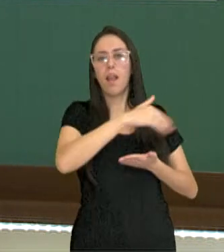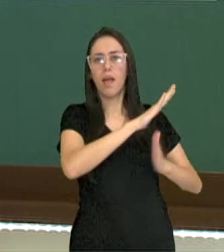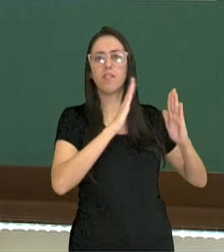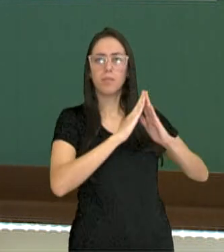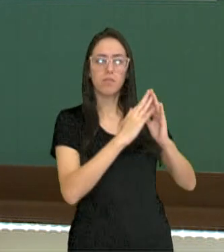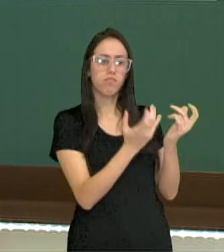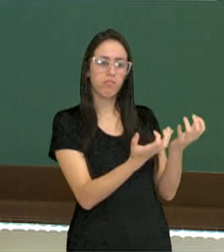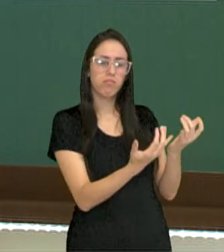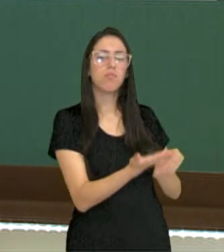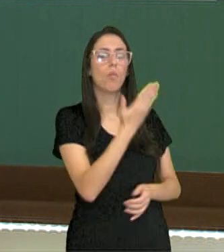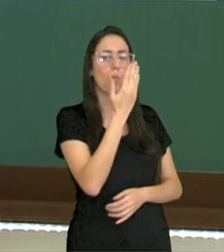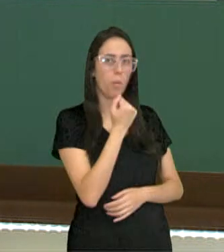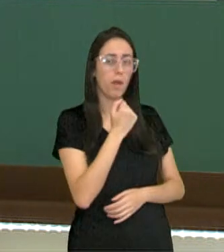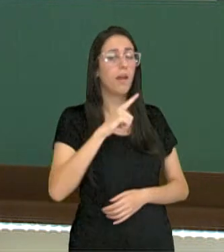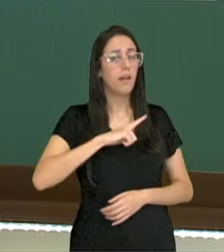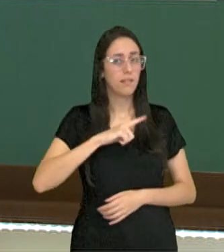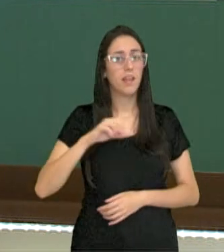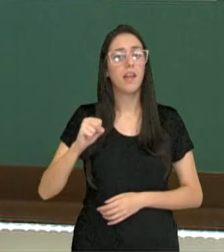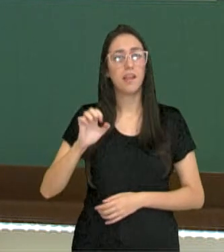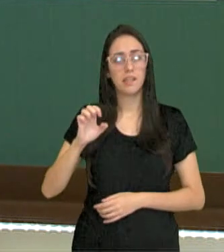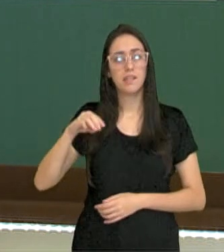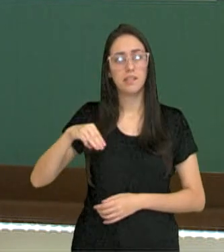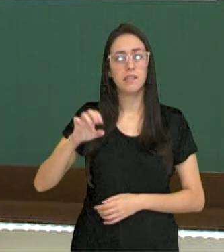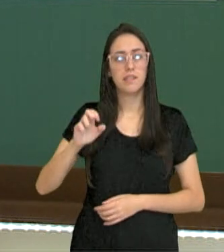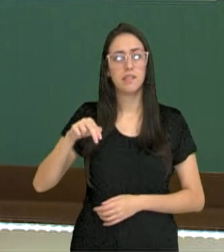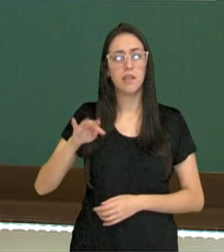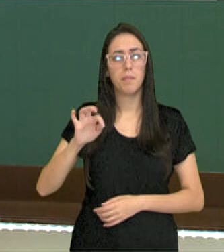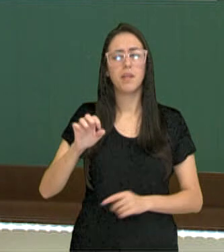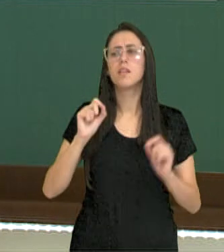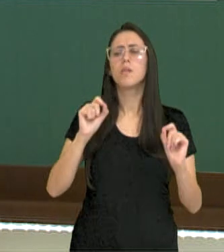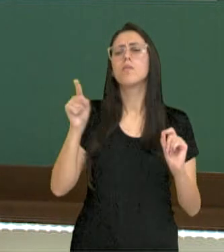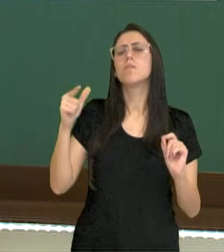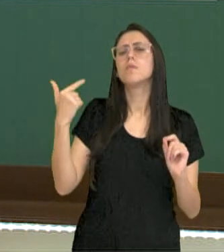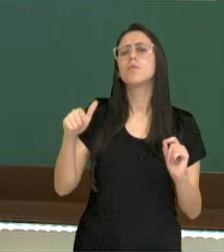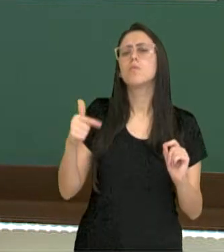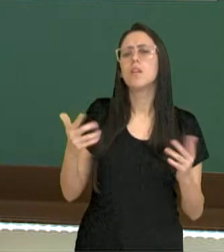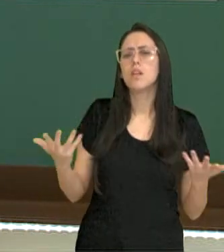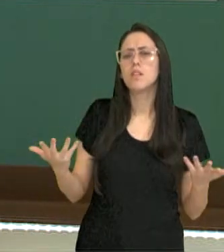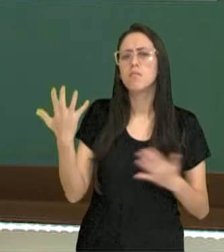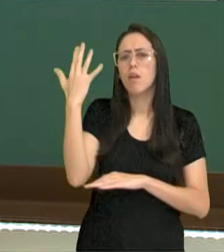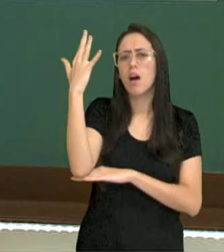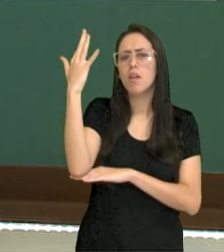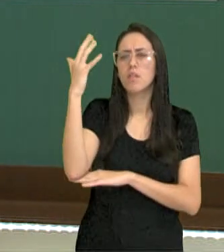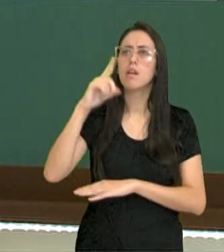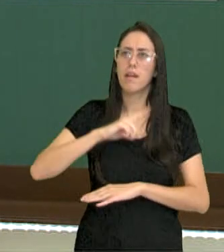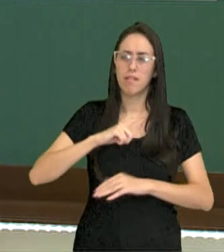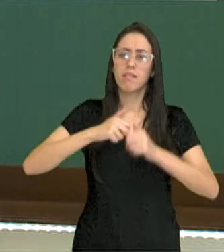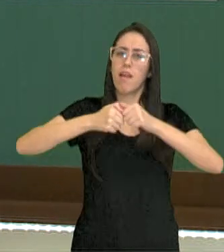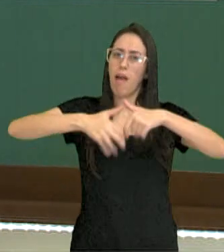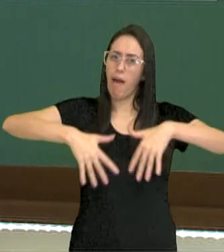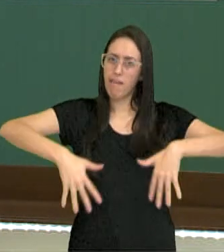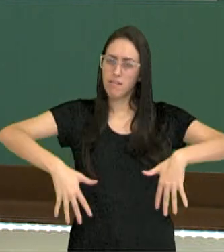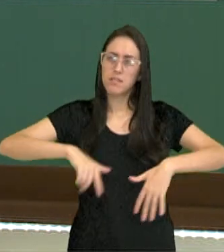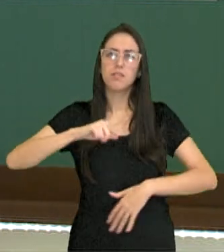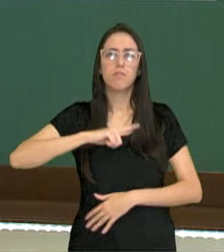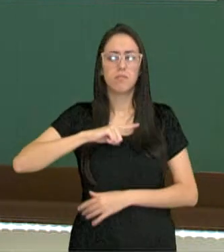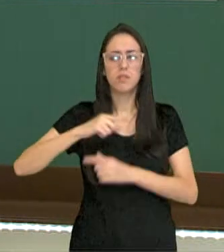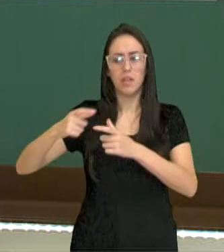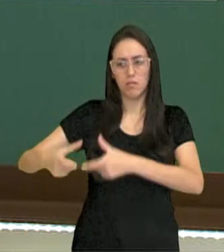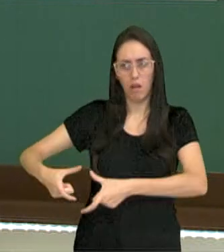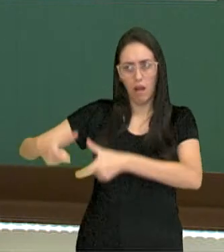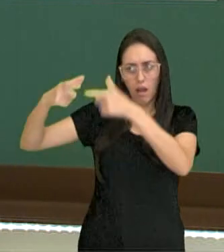Então, semente tem. Mas você já se perguntou o que ela não tem? Tem raiz. Tem caule.